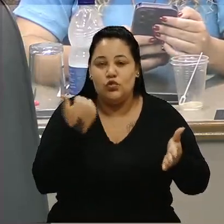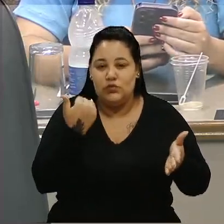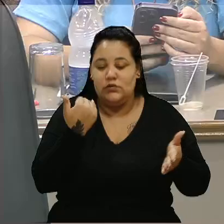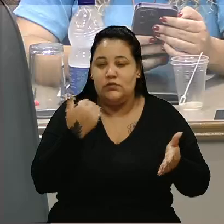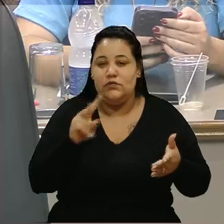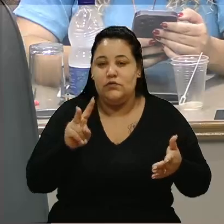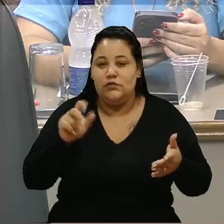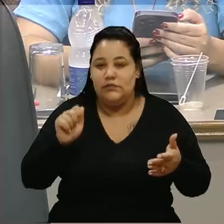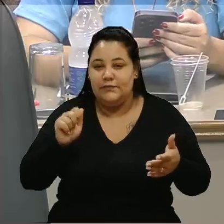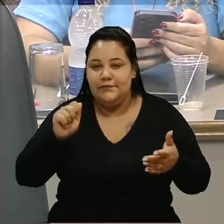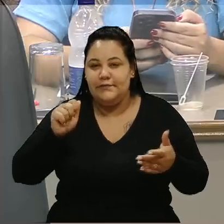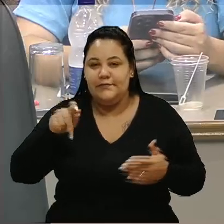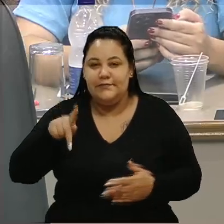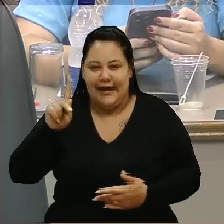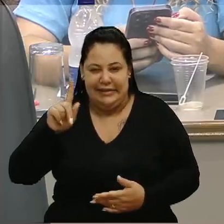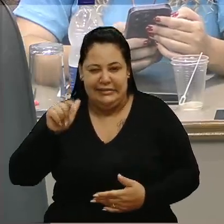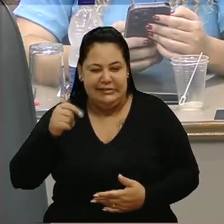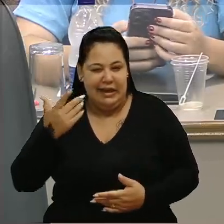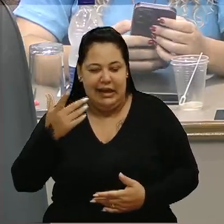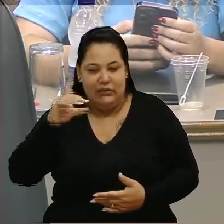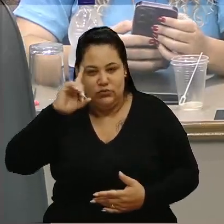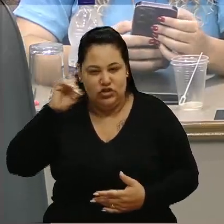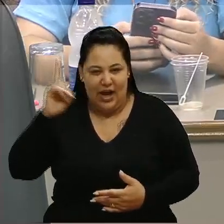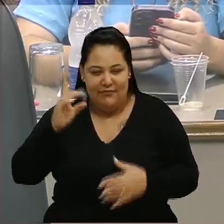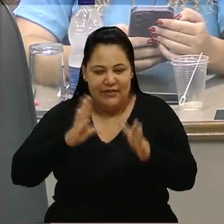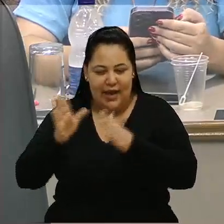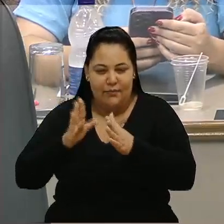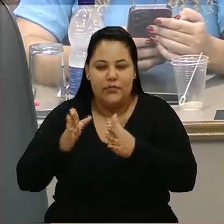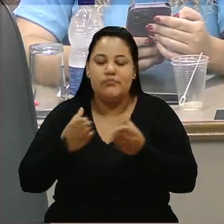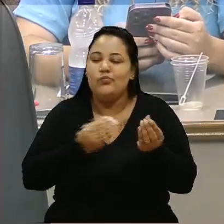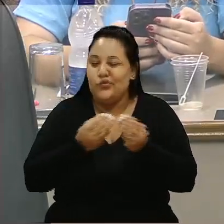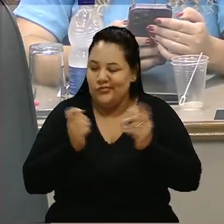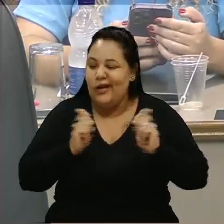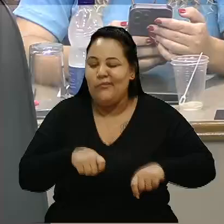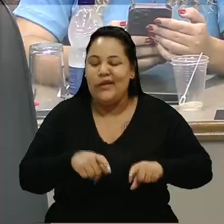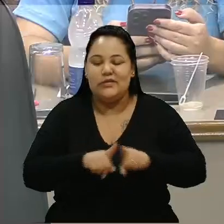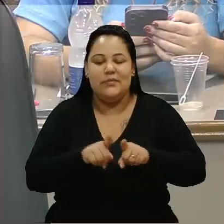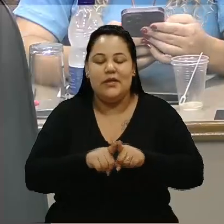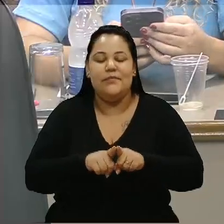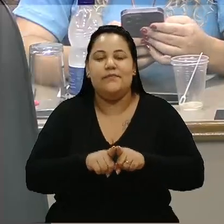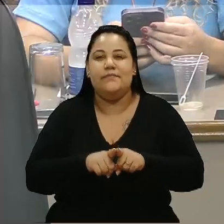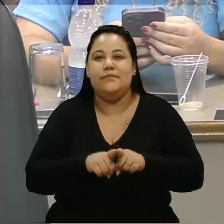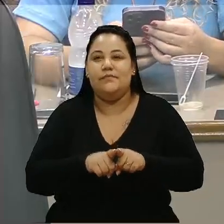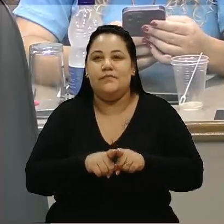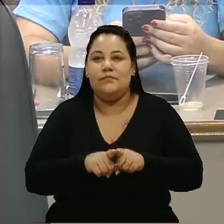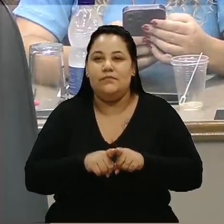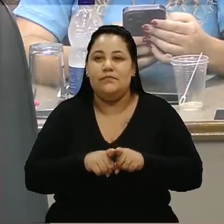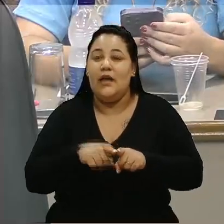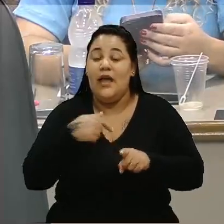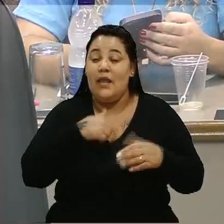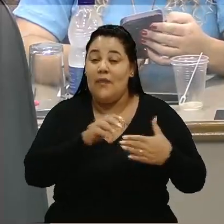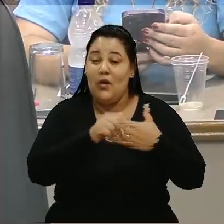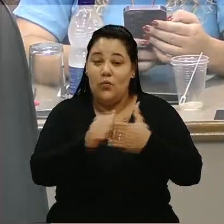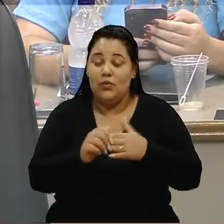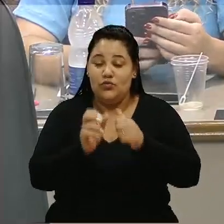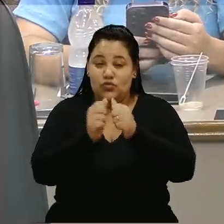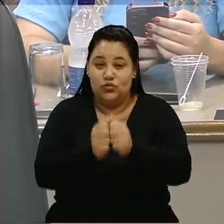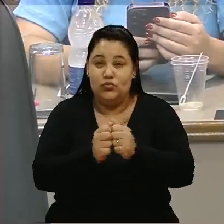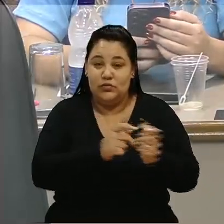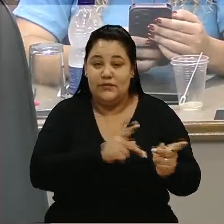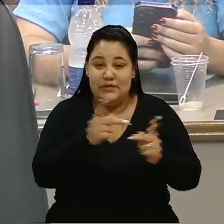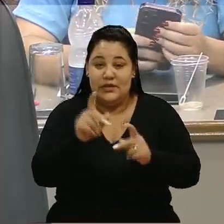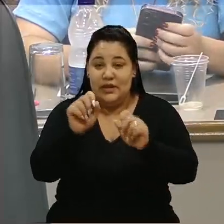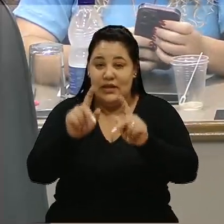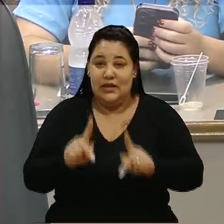diretor do PPJ à época, extremamente competente, né, que me acompanhou nessa visita e foi quem